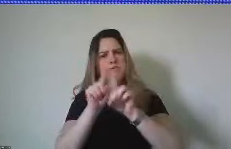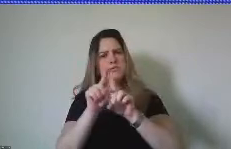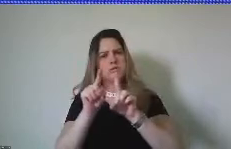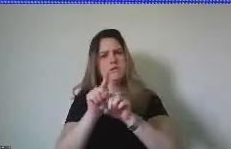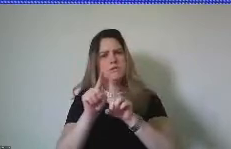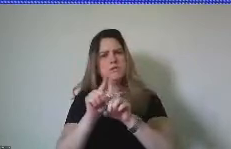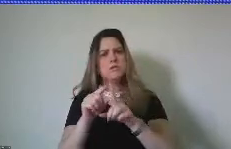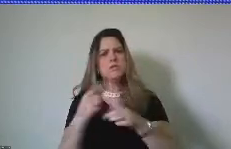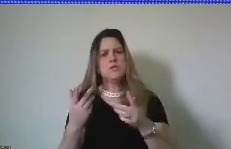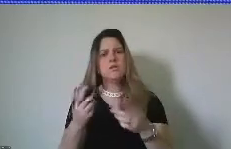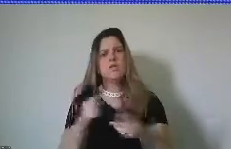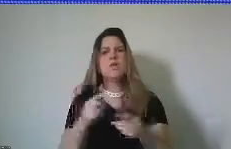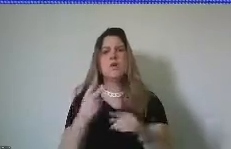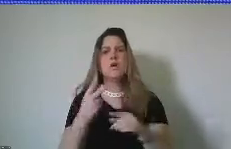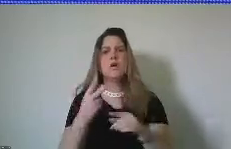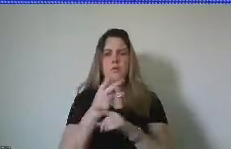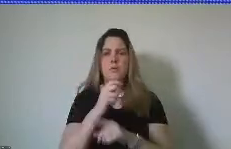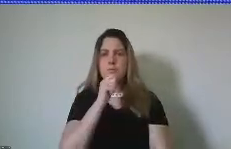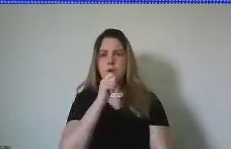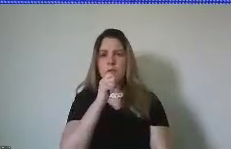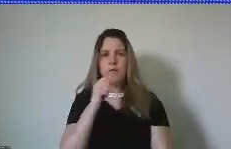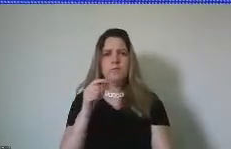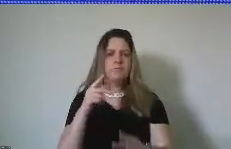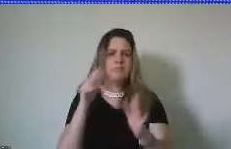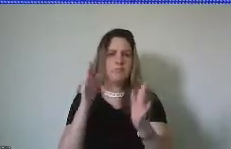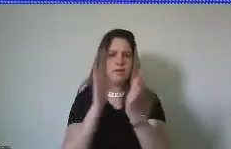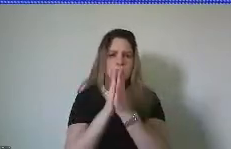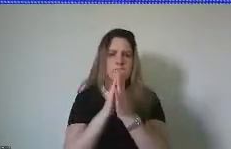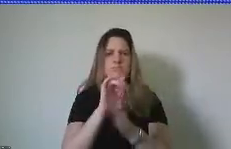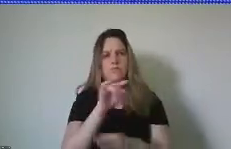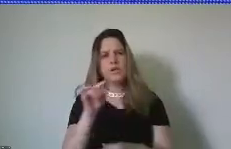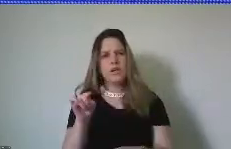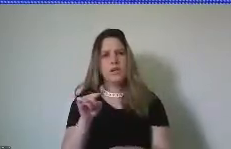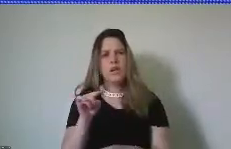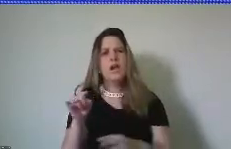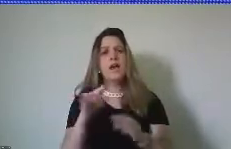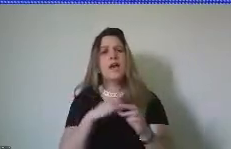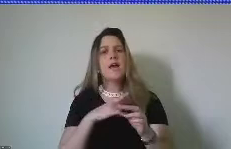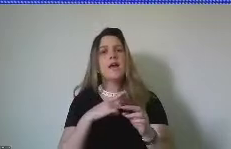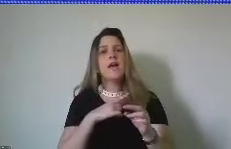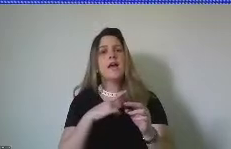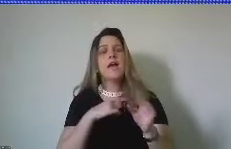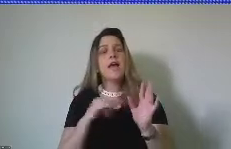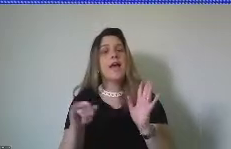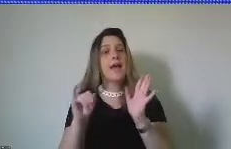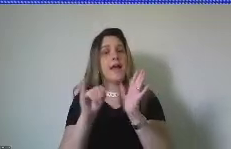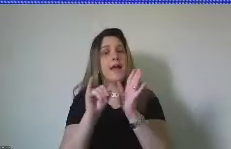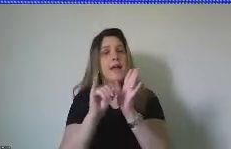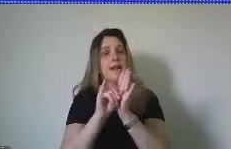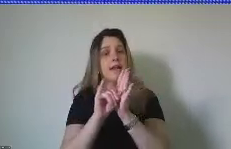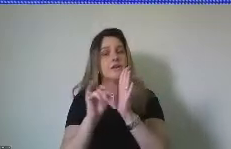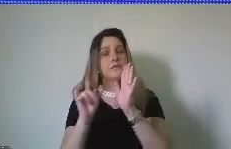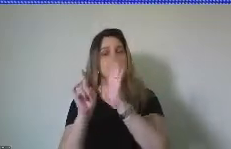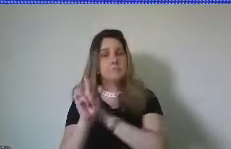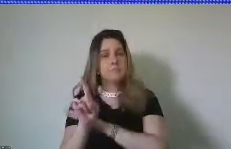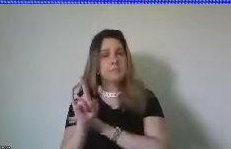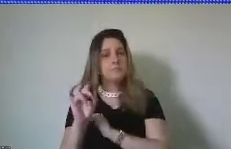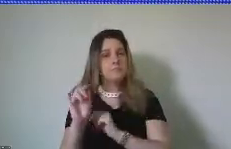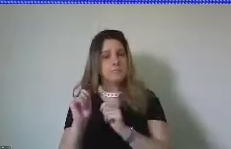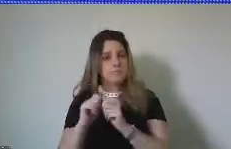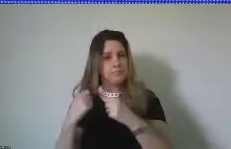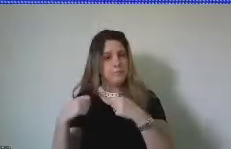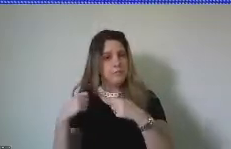levaram o microfone até vocês peço apenas que se levantem se identificam ao fazer a pergunta e também